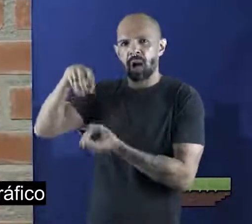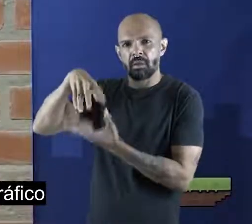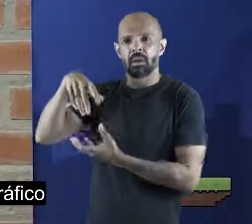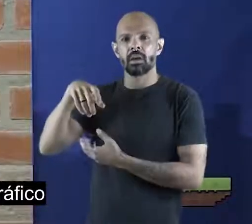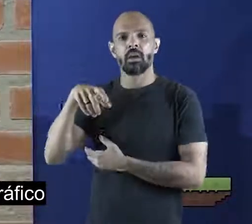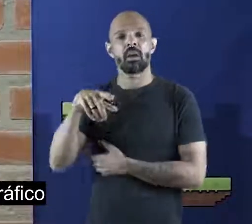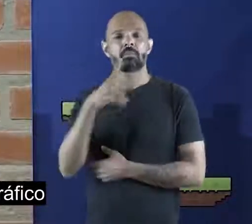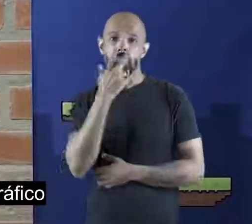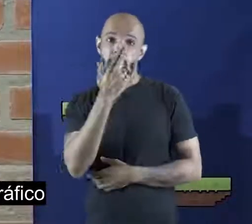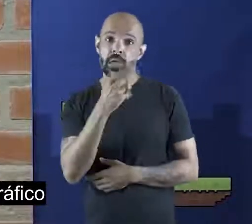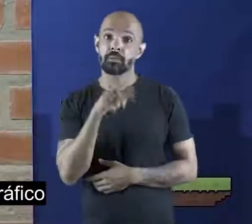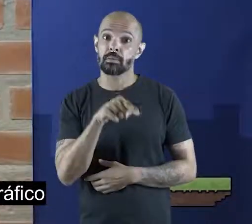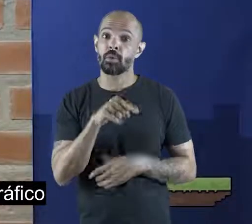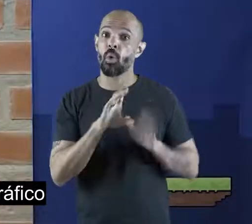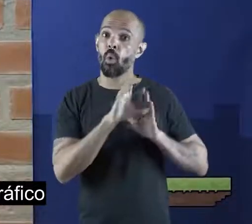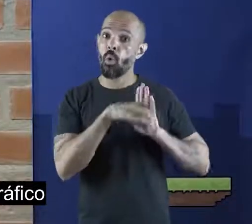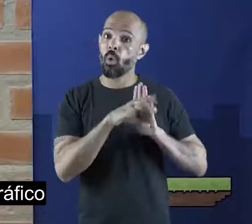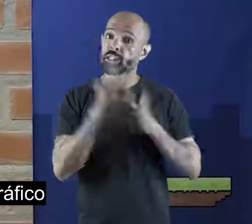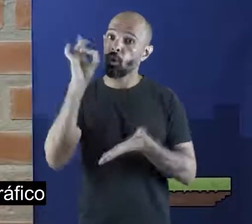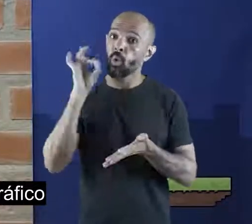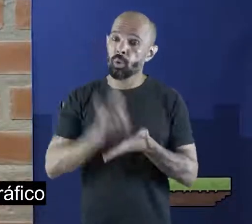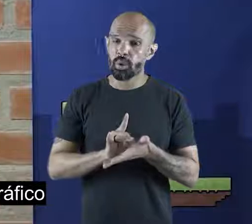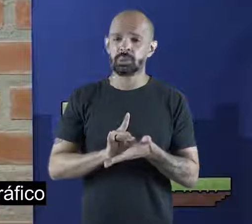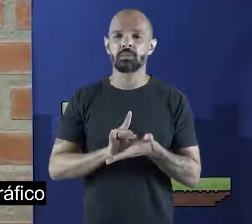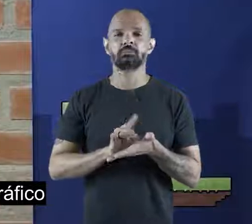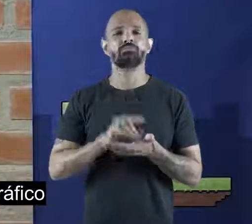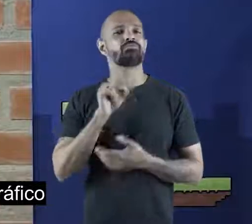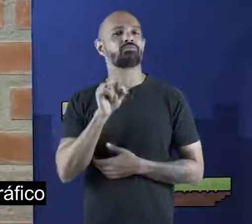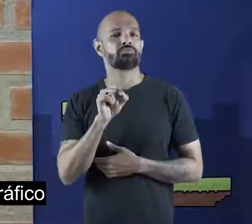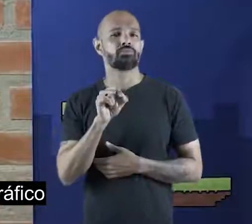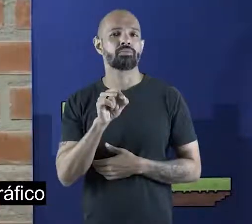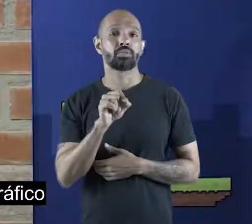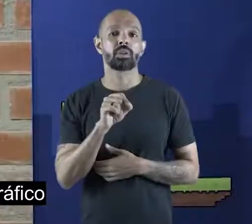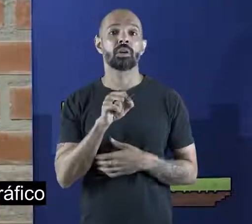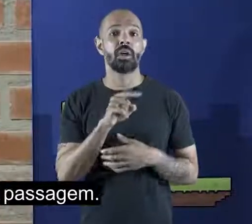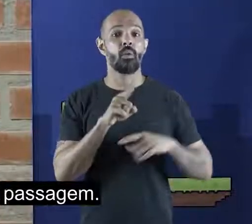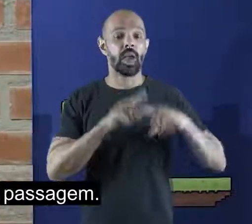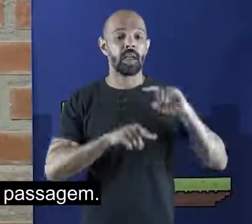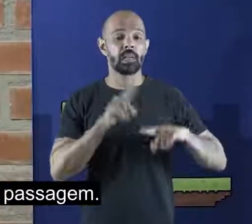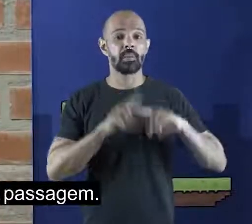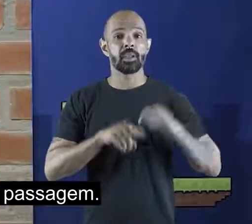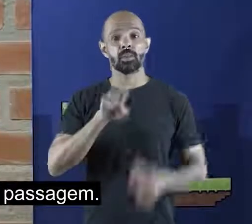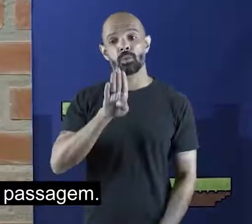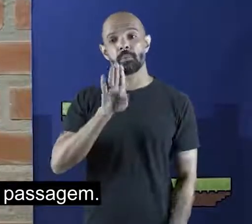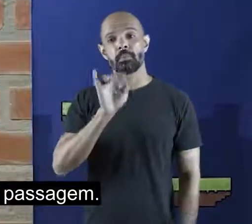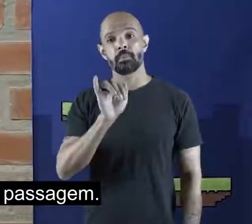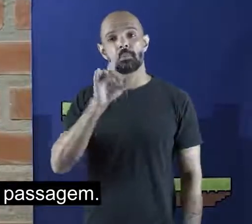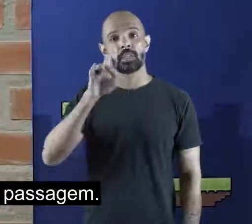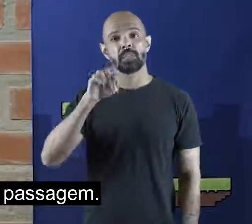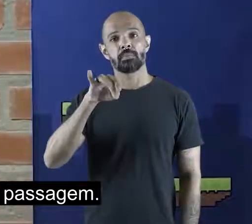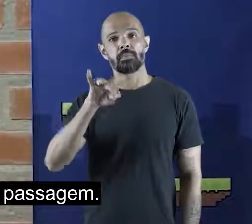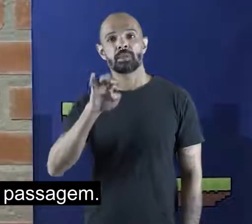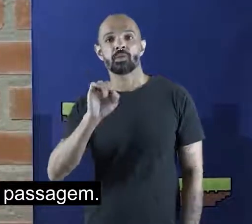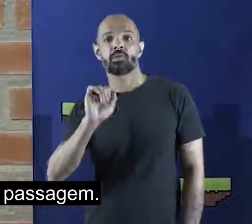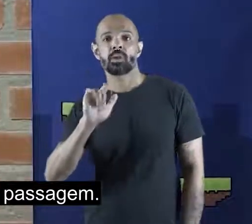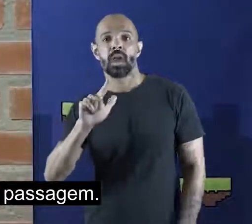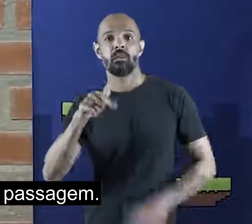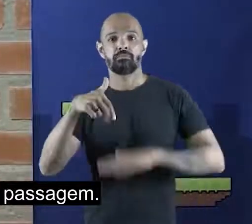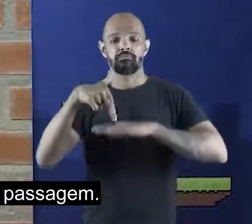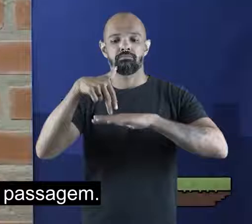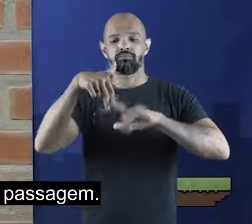é basicamente, no conceito original, tá? Um elemento gráfico bidimensional que se move pela